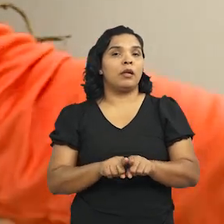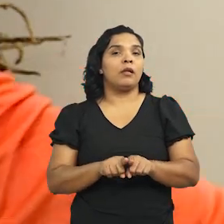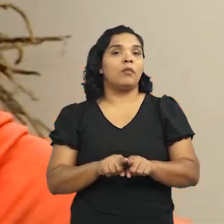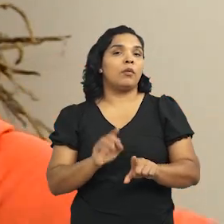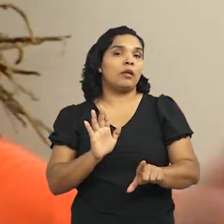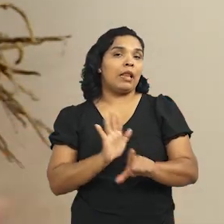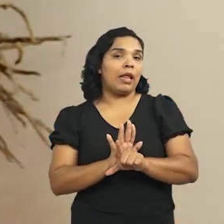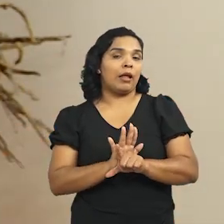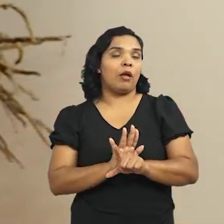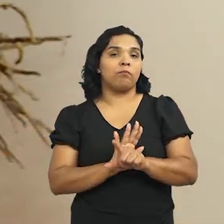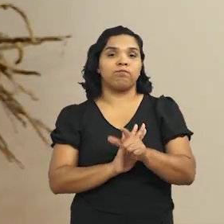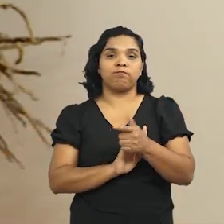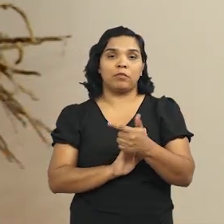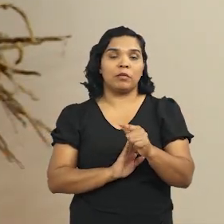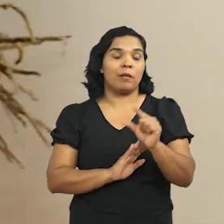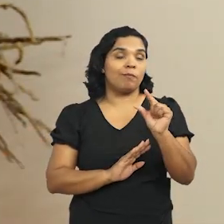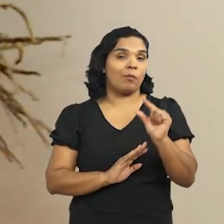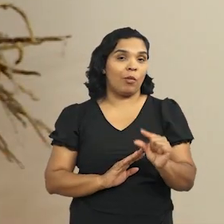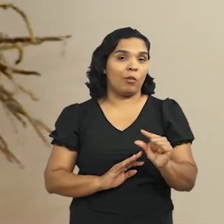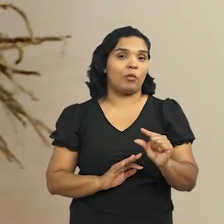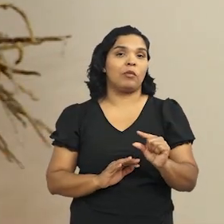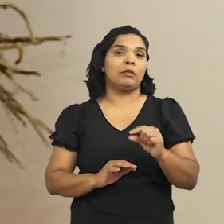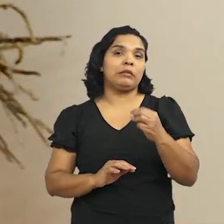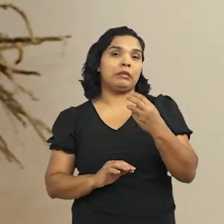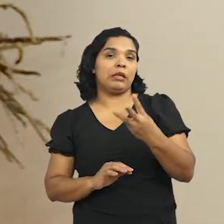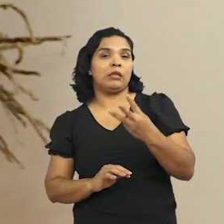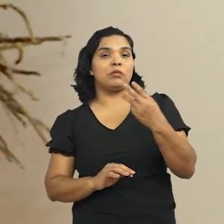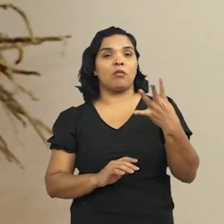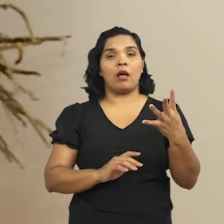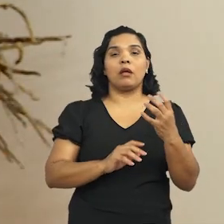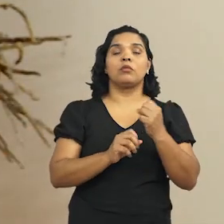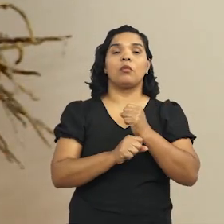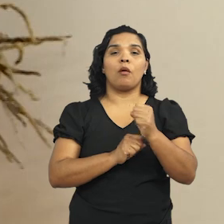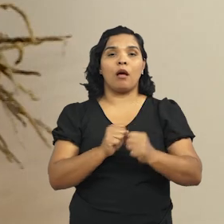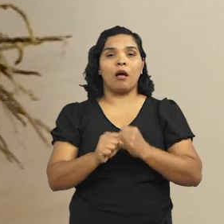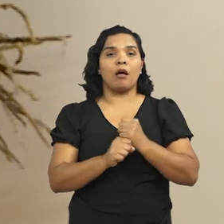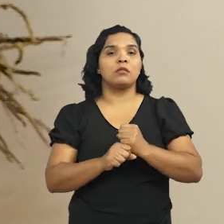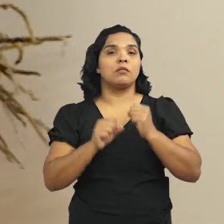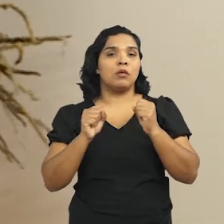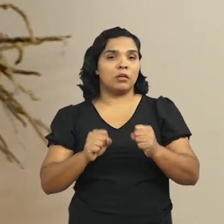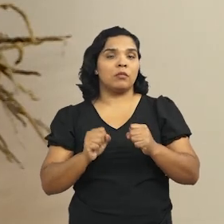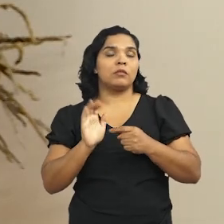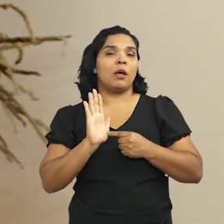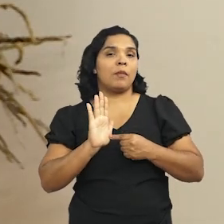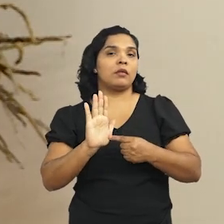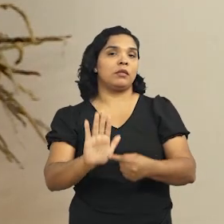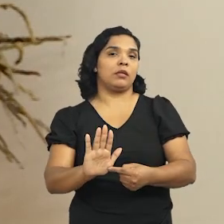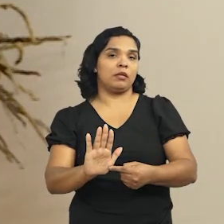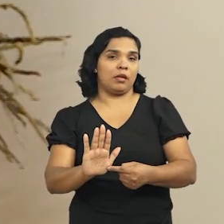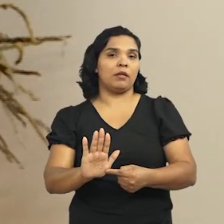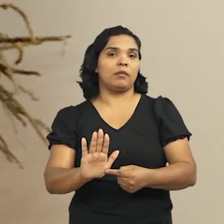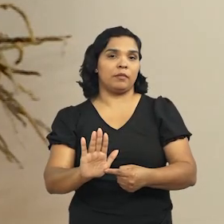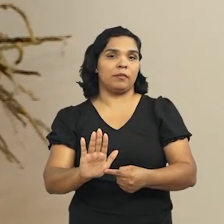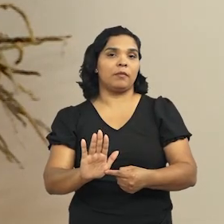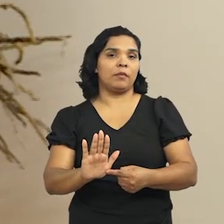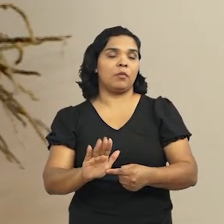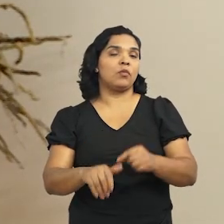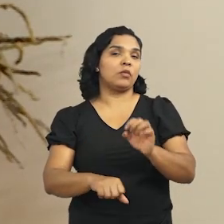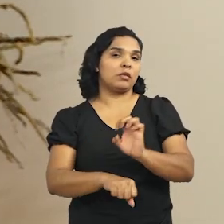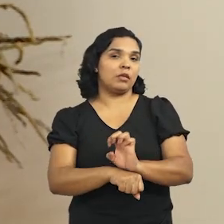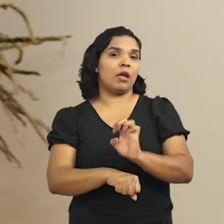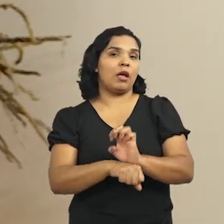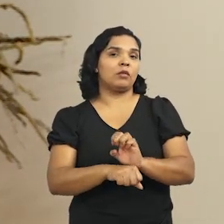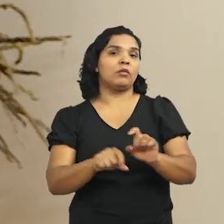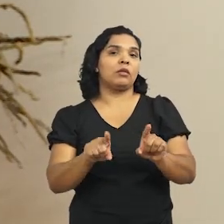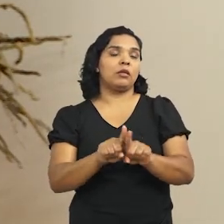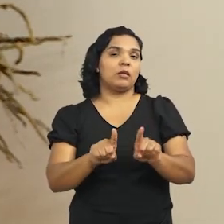fontes legalizadas. E a nossa intenção é que, em 3 ou 4 anos, possamos apresentar o diagnóstico do